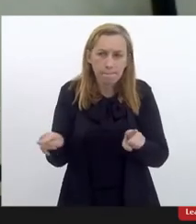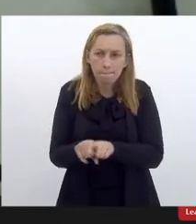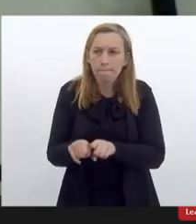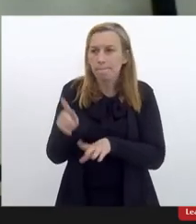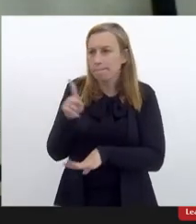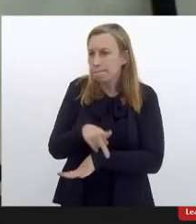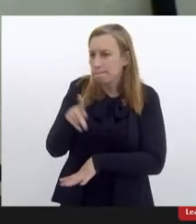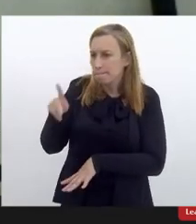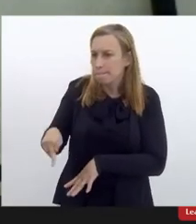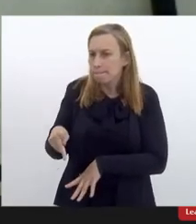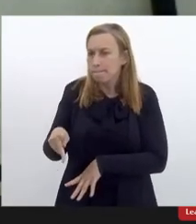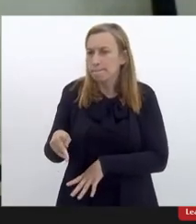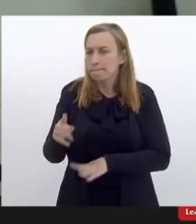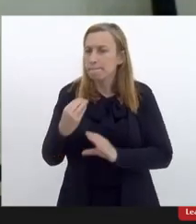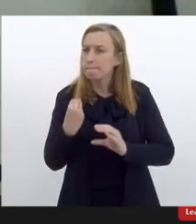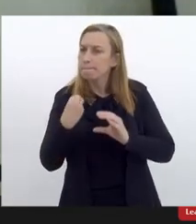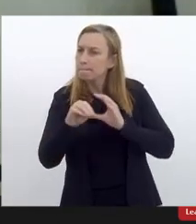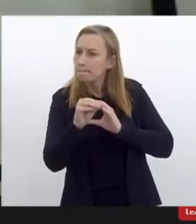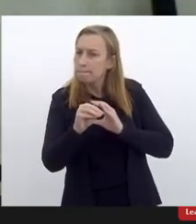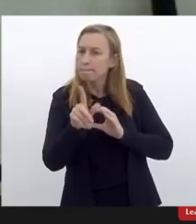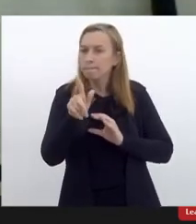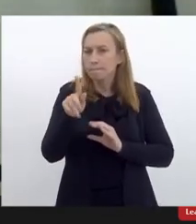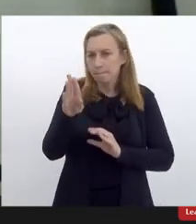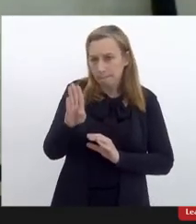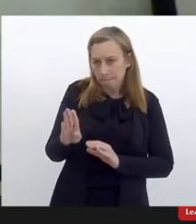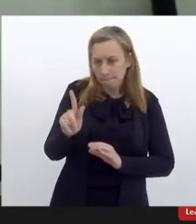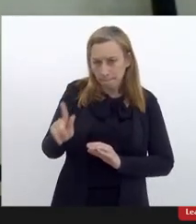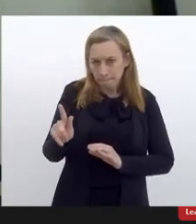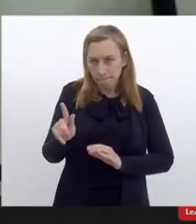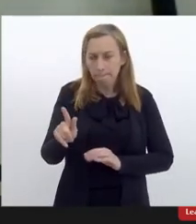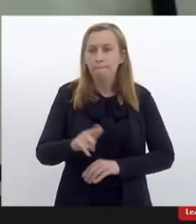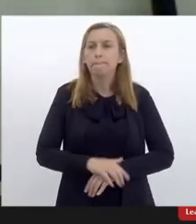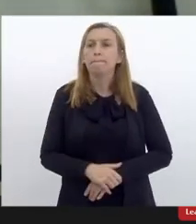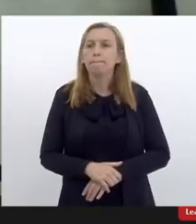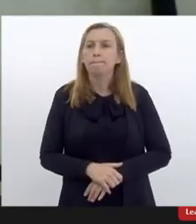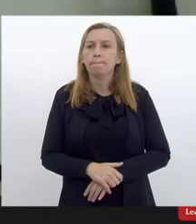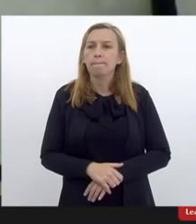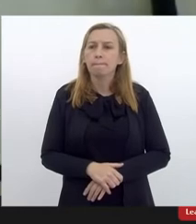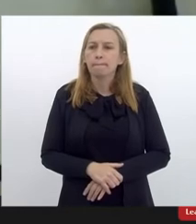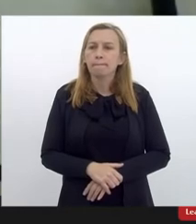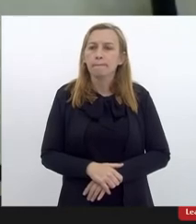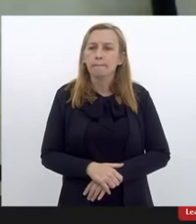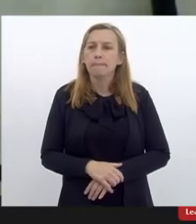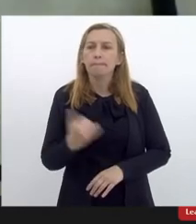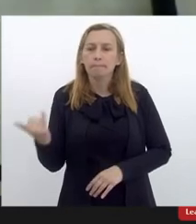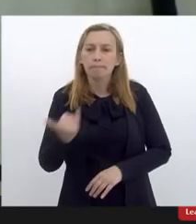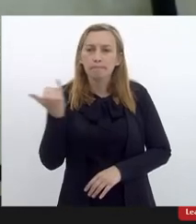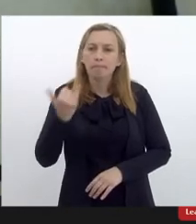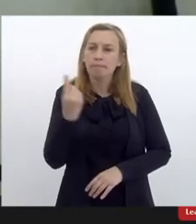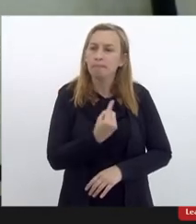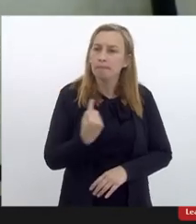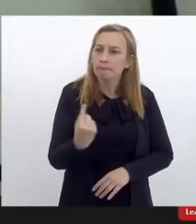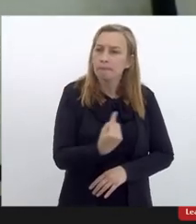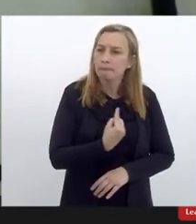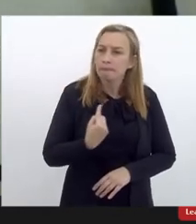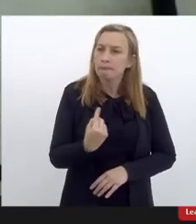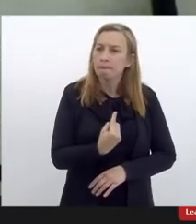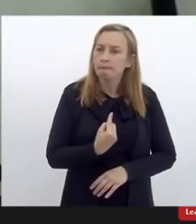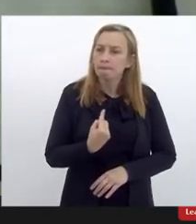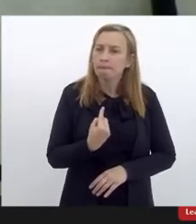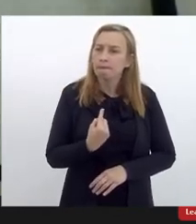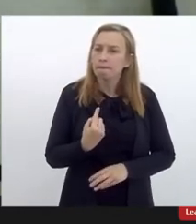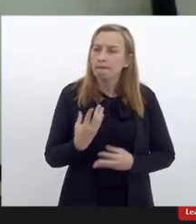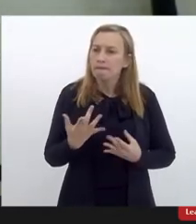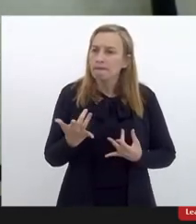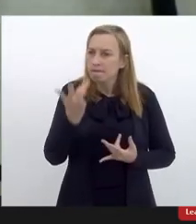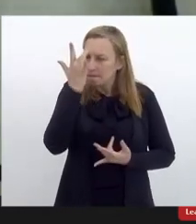professores, estão postados nesse blog. Isso é muito importante para a gente